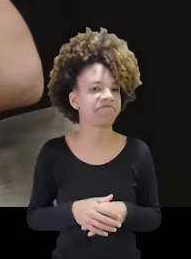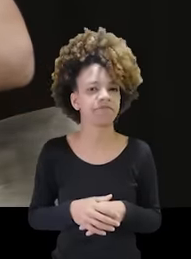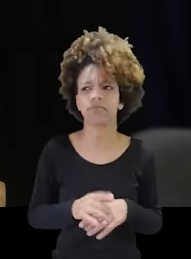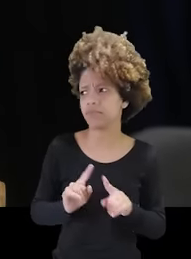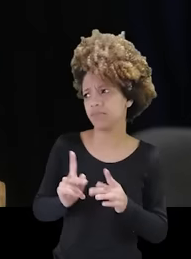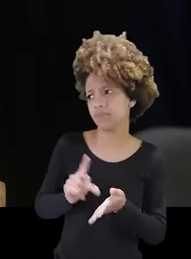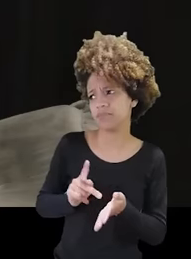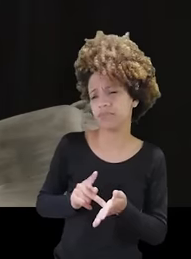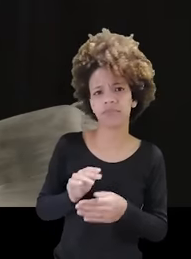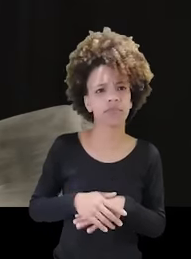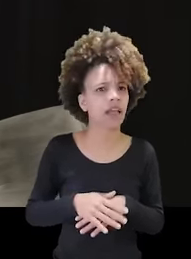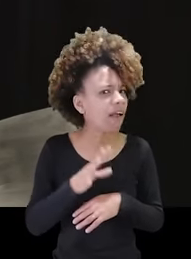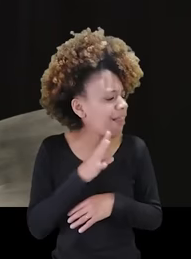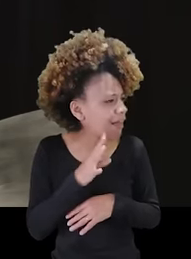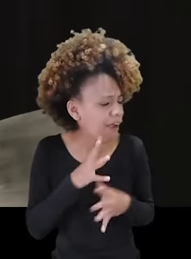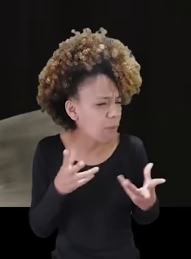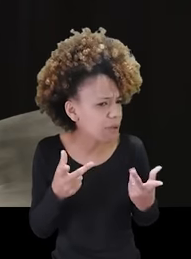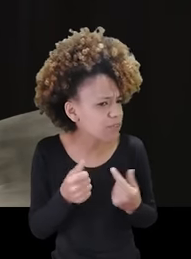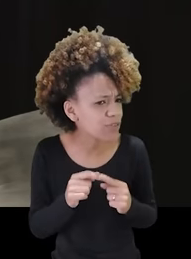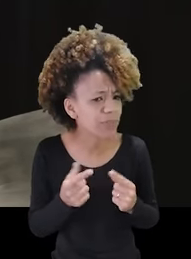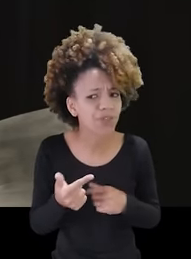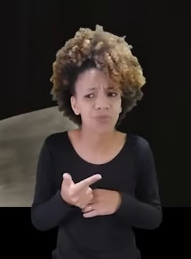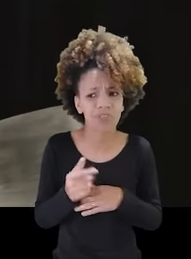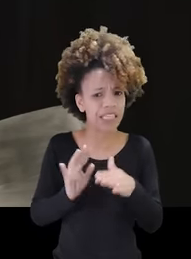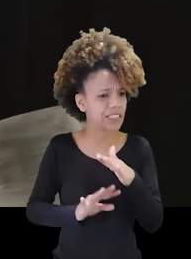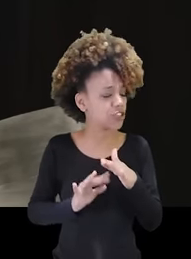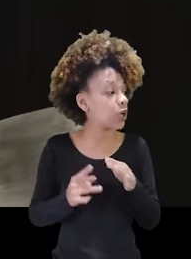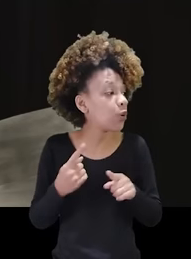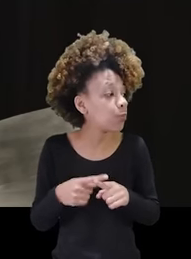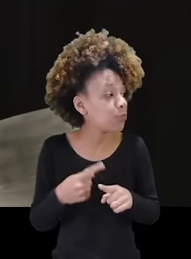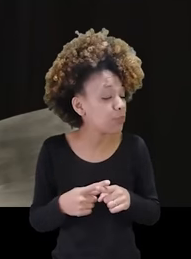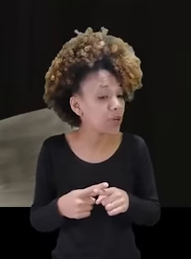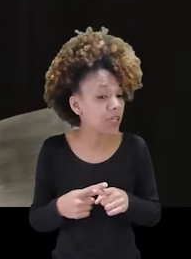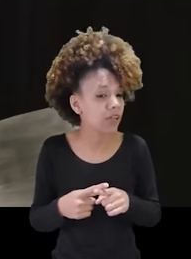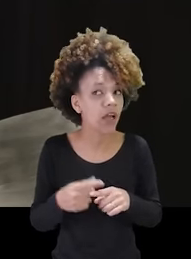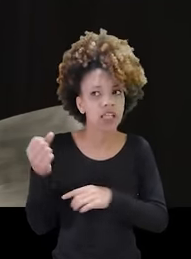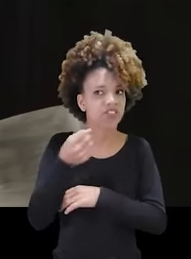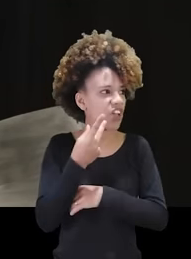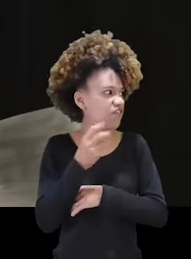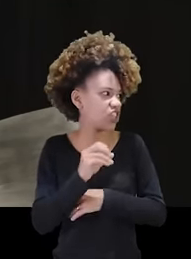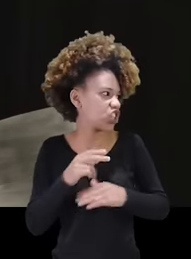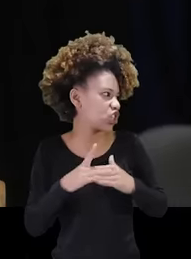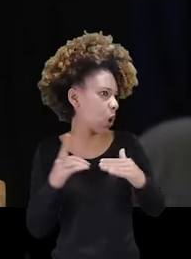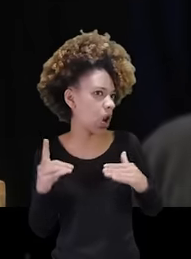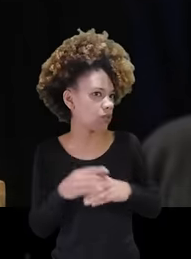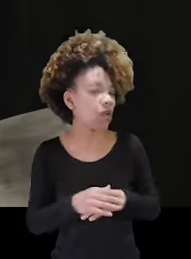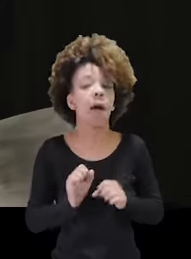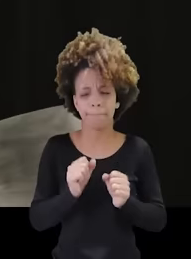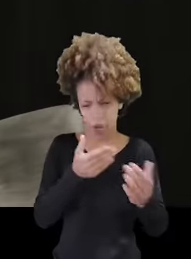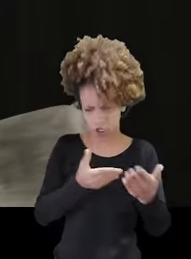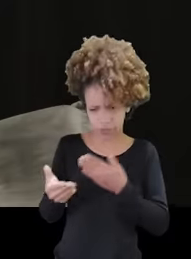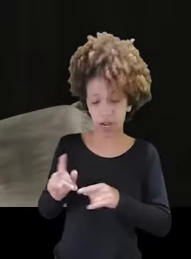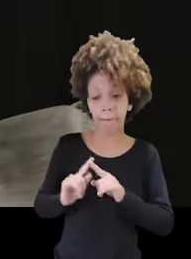mas é verdade lugar legal incrível aí você fala mas não tem tanto estrangeiro porque a cerveja 20 dólares pessoas se pode